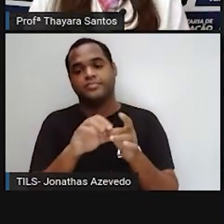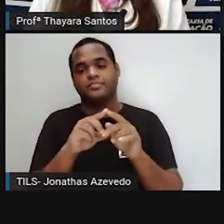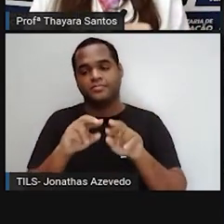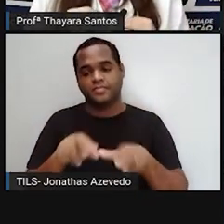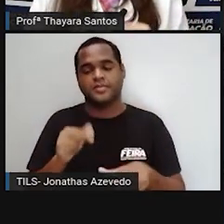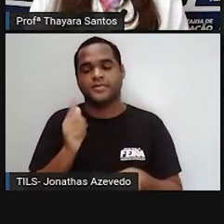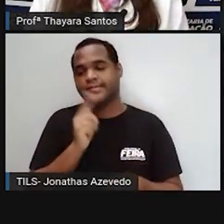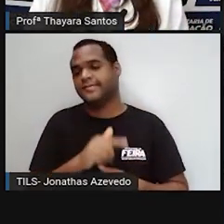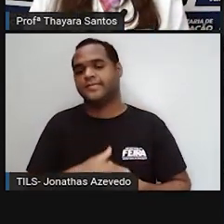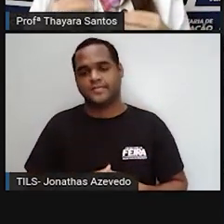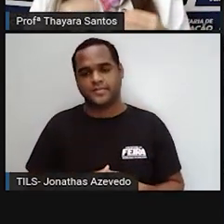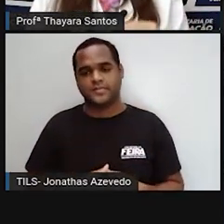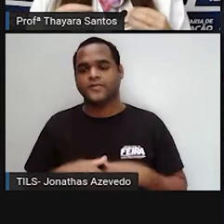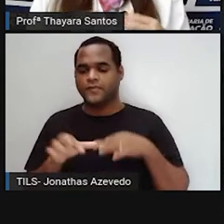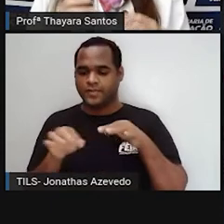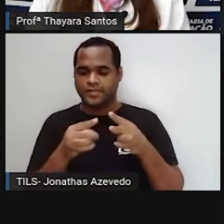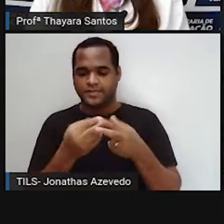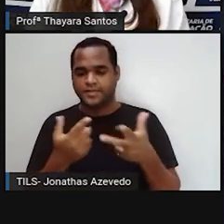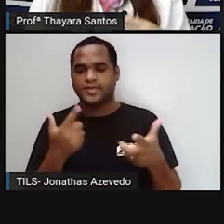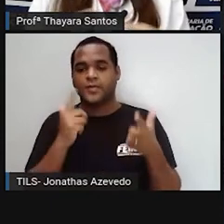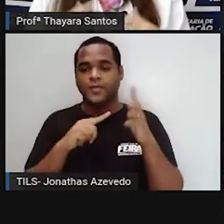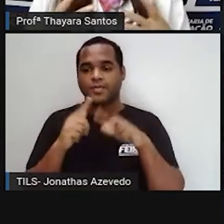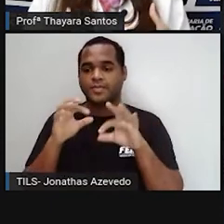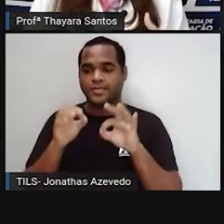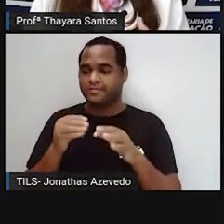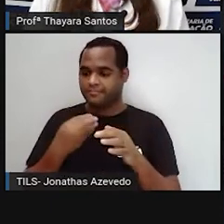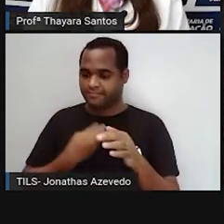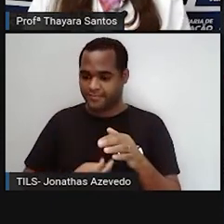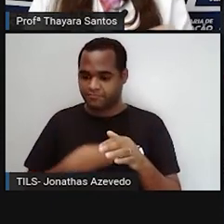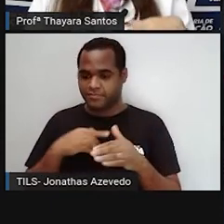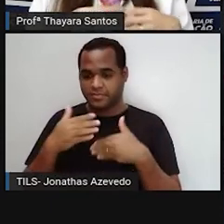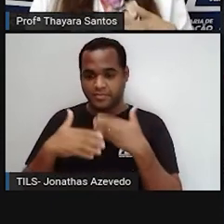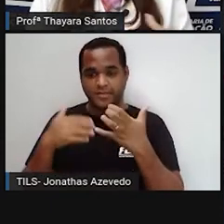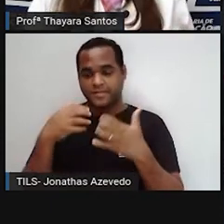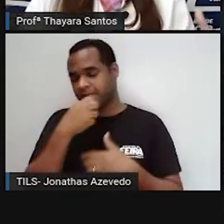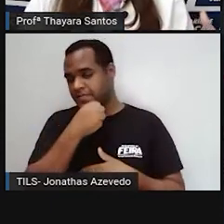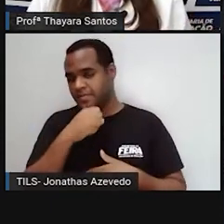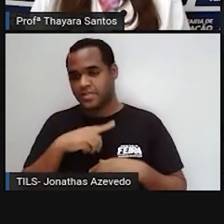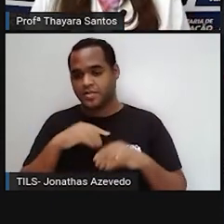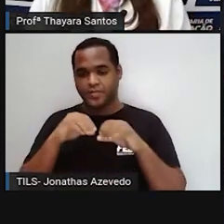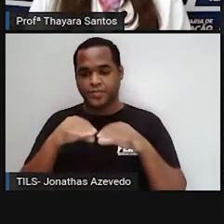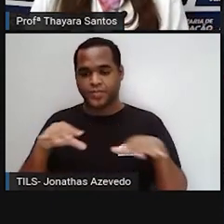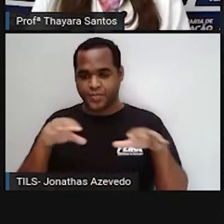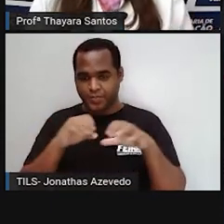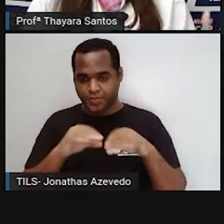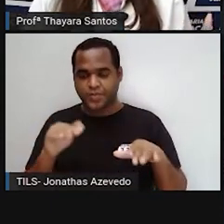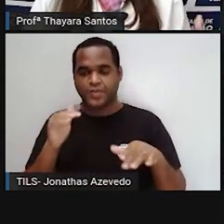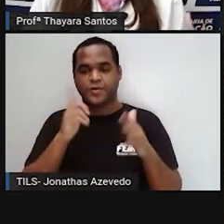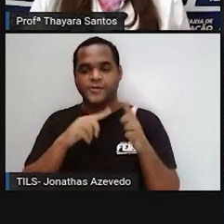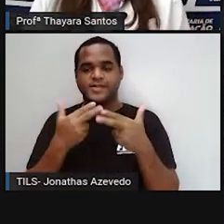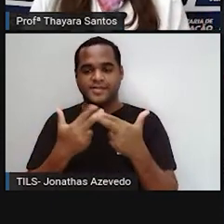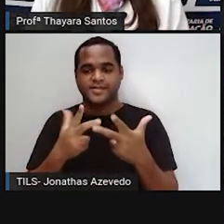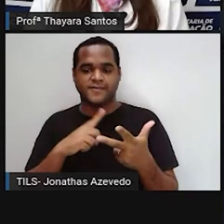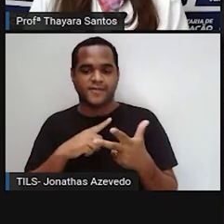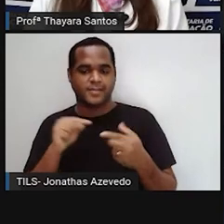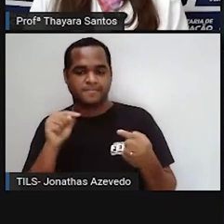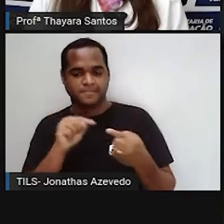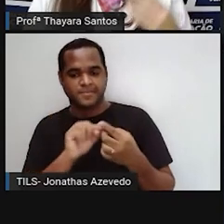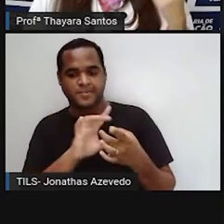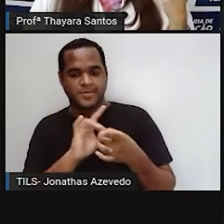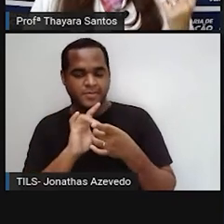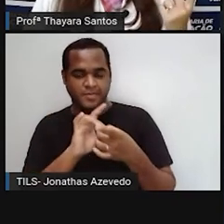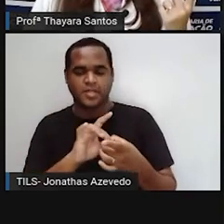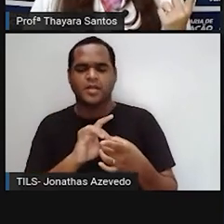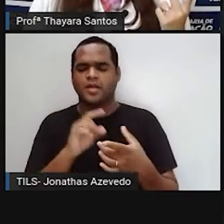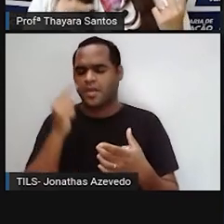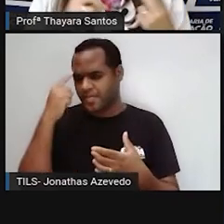ambiente. Então, aquele organismo consegue se reproduzir de uma forma mais rápida e se espalhar ali, conseguir tomar conta daquele ambiente, né? Então, a